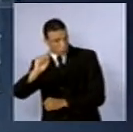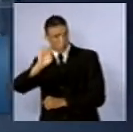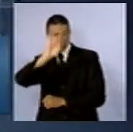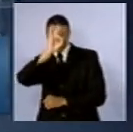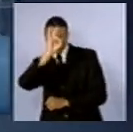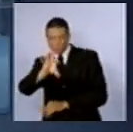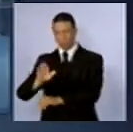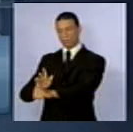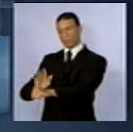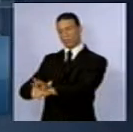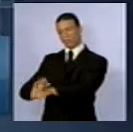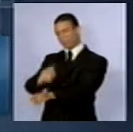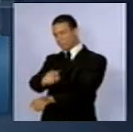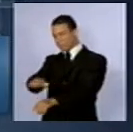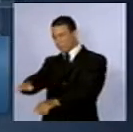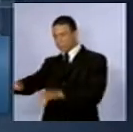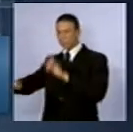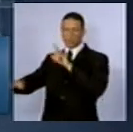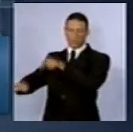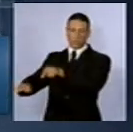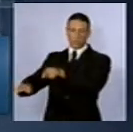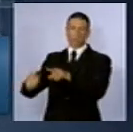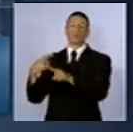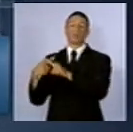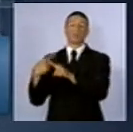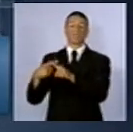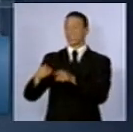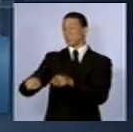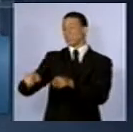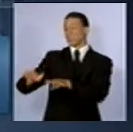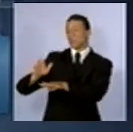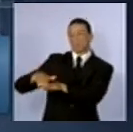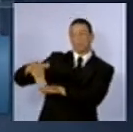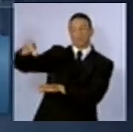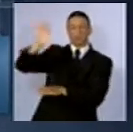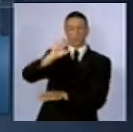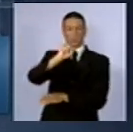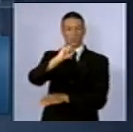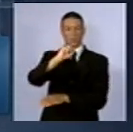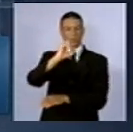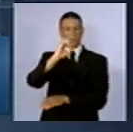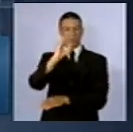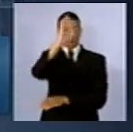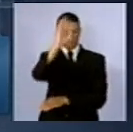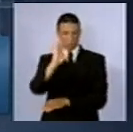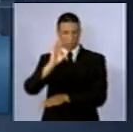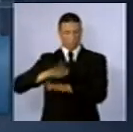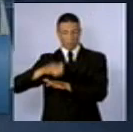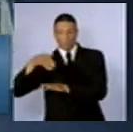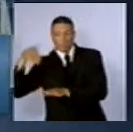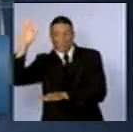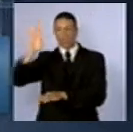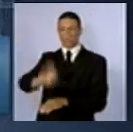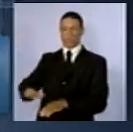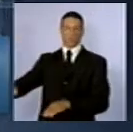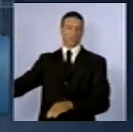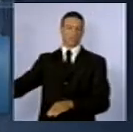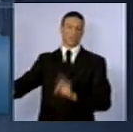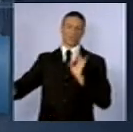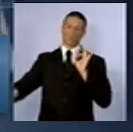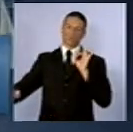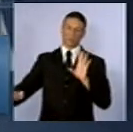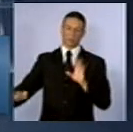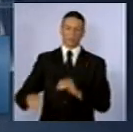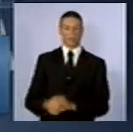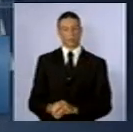a leucemia né predominante em crianças em cerca de 80% dos casos elas são desse tipo ah